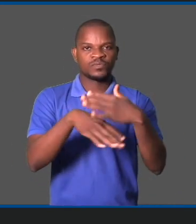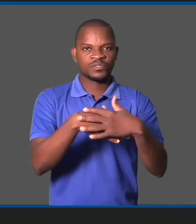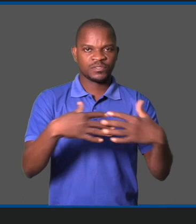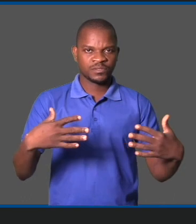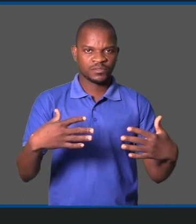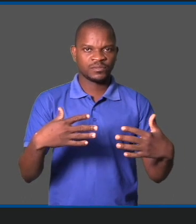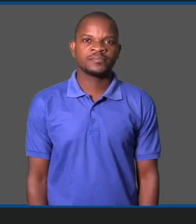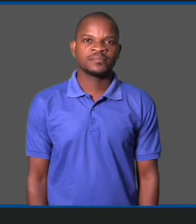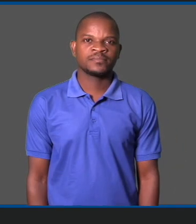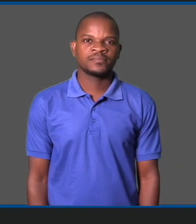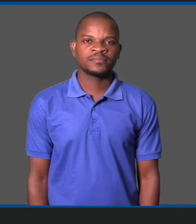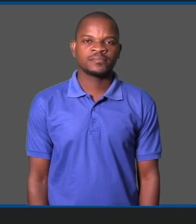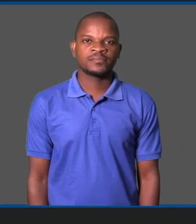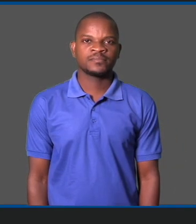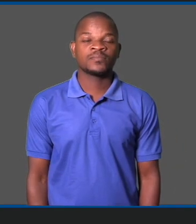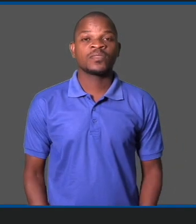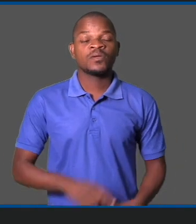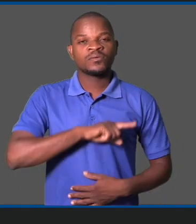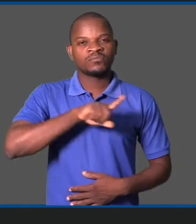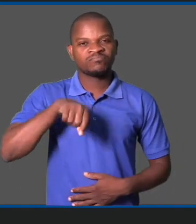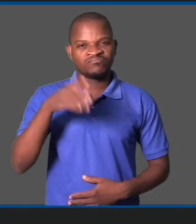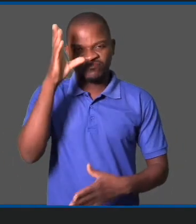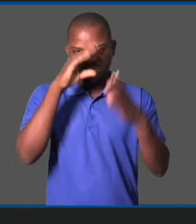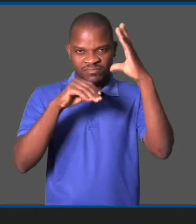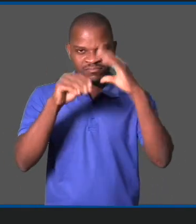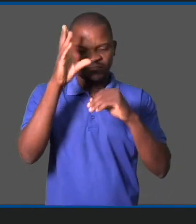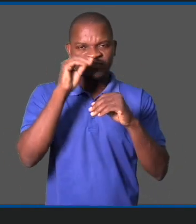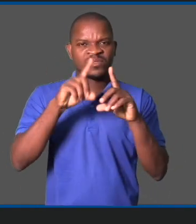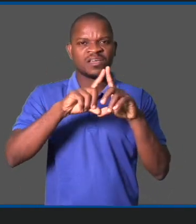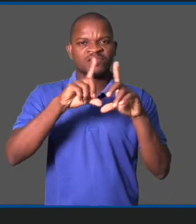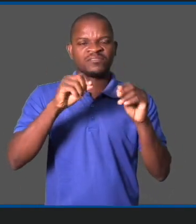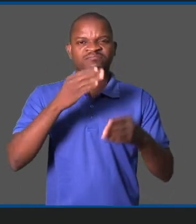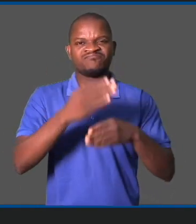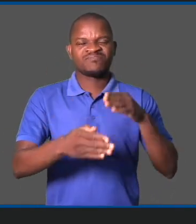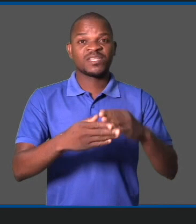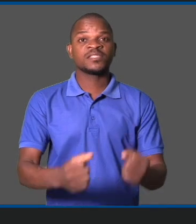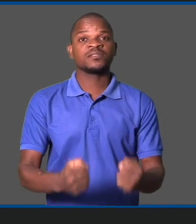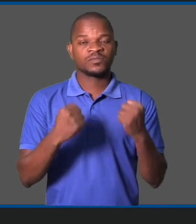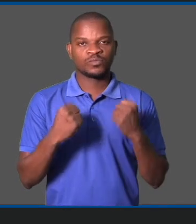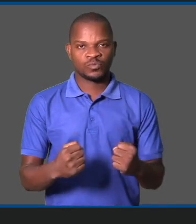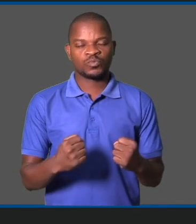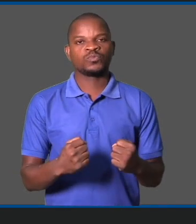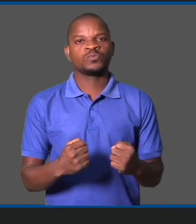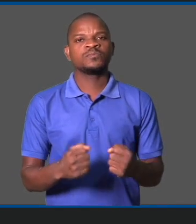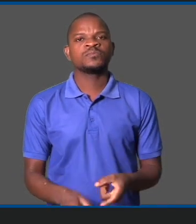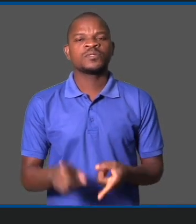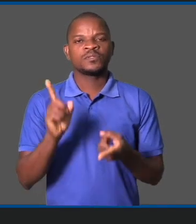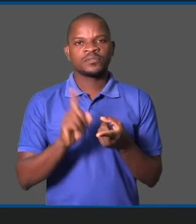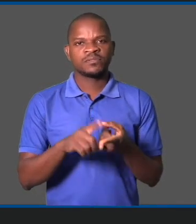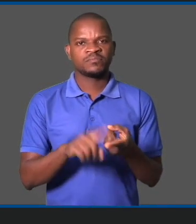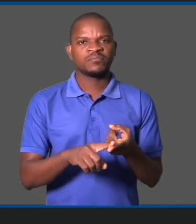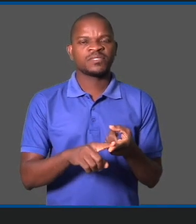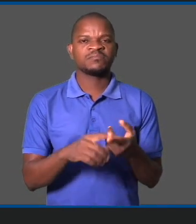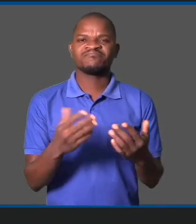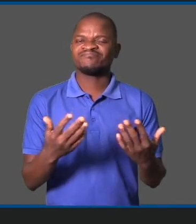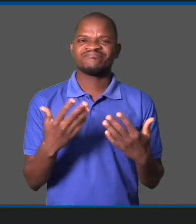em línguas de sinais. Bom, a UNICEF temos um projeto de um ano, sobretudo no contexto da emergência. Não é? Para o contexto da emergência, será um orçamento de